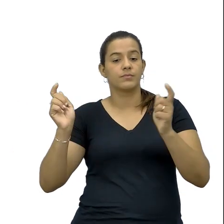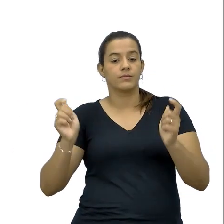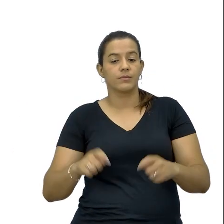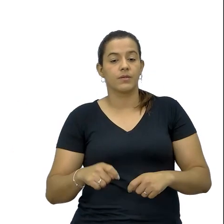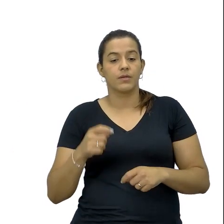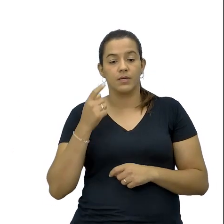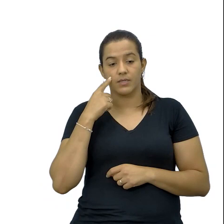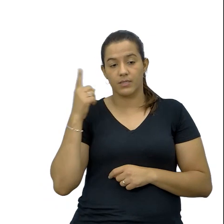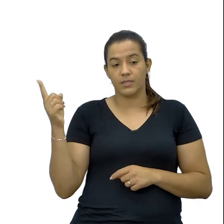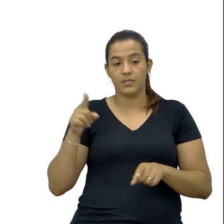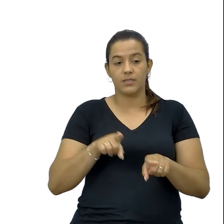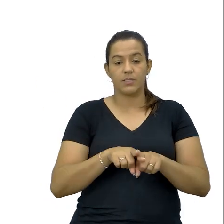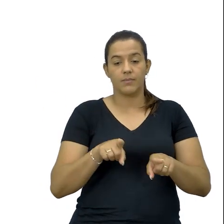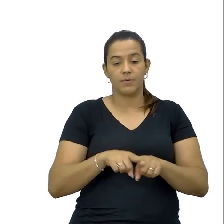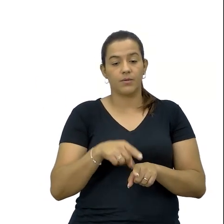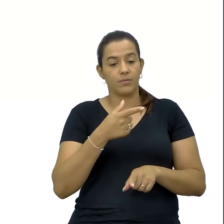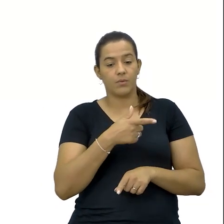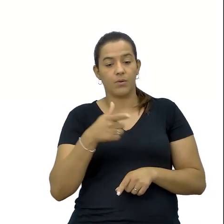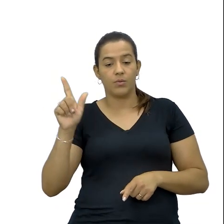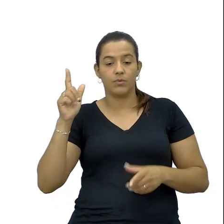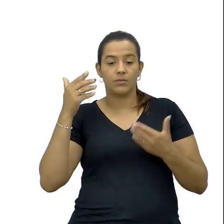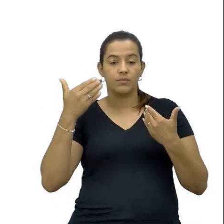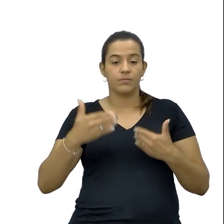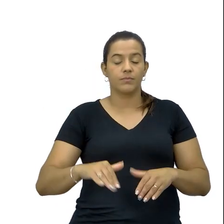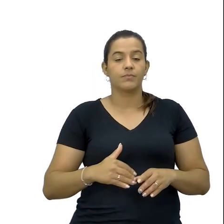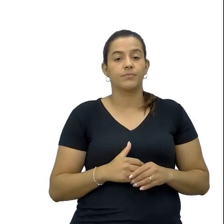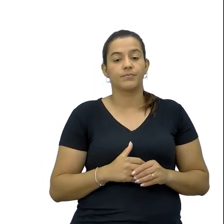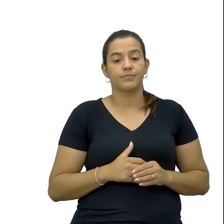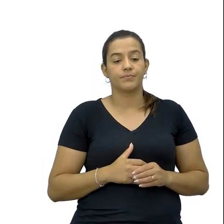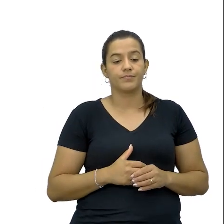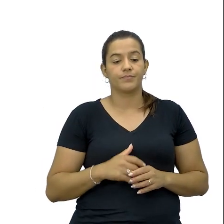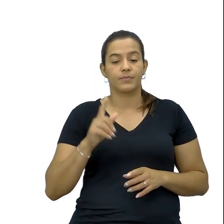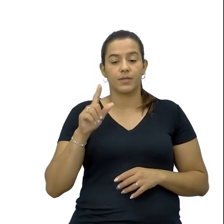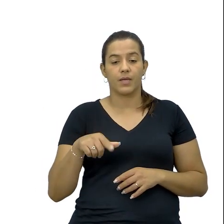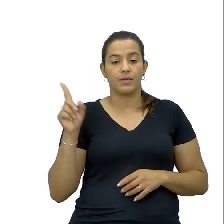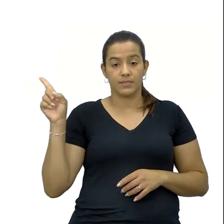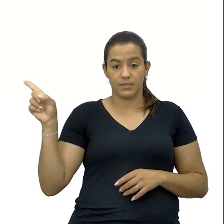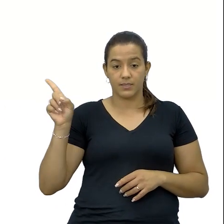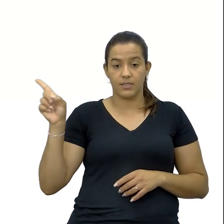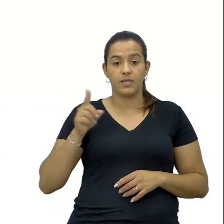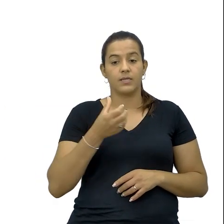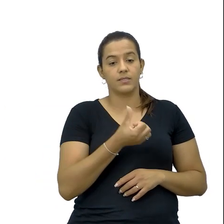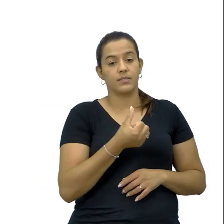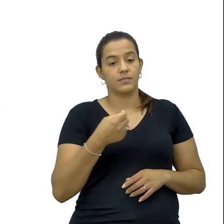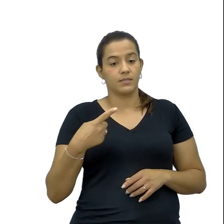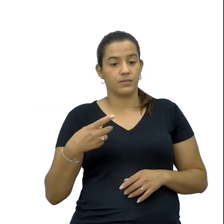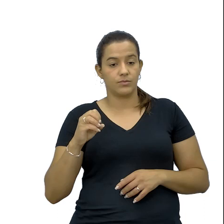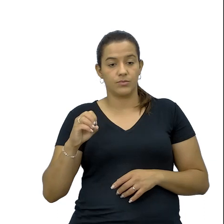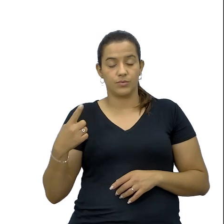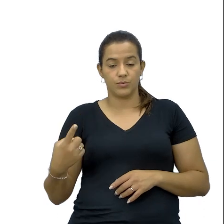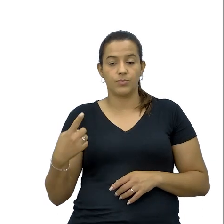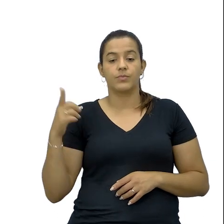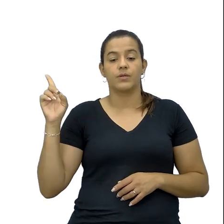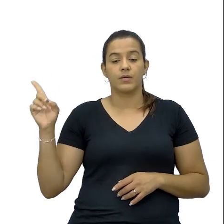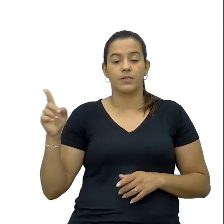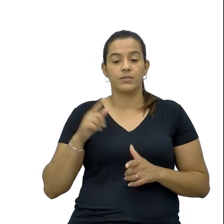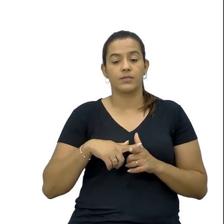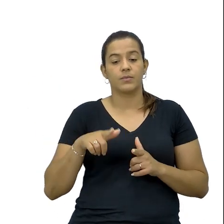muito parecido numa outra prova, aqui eu tirei da prova 601, esse outro problema ele está